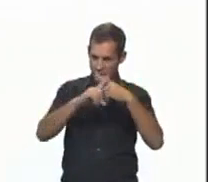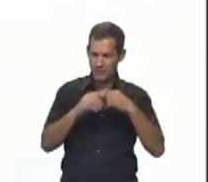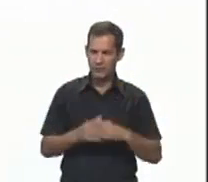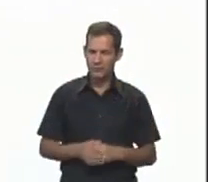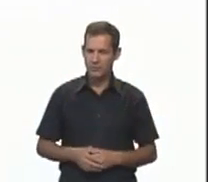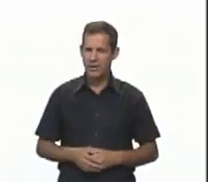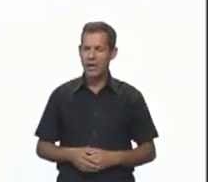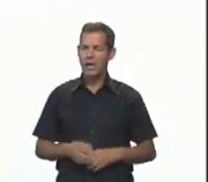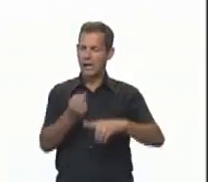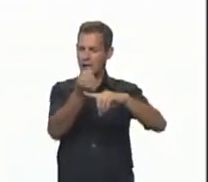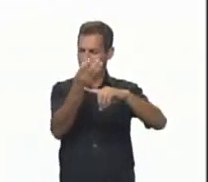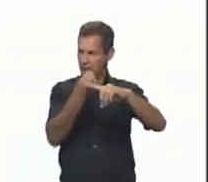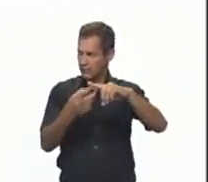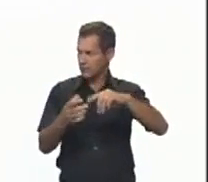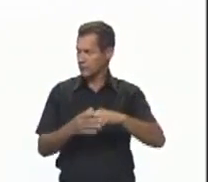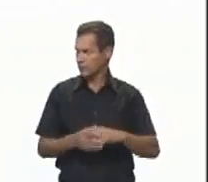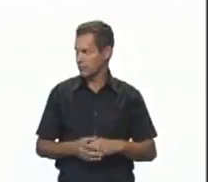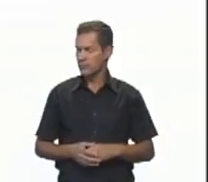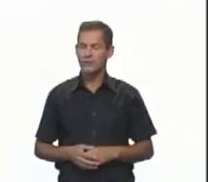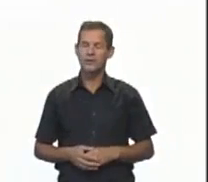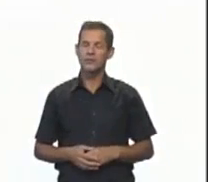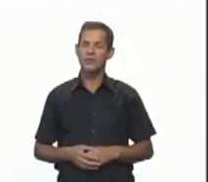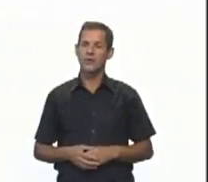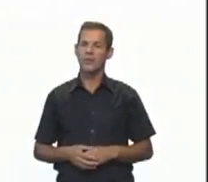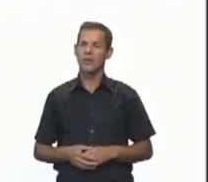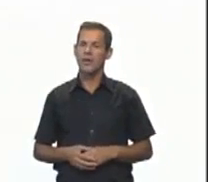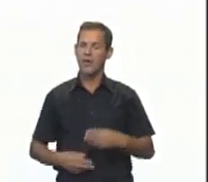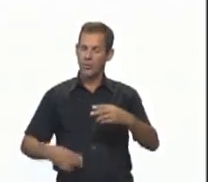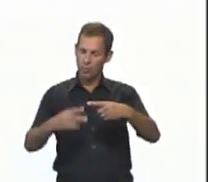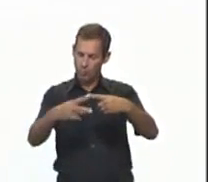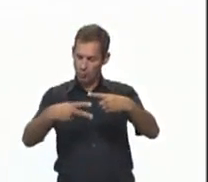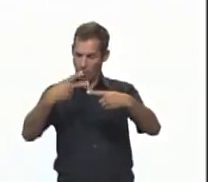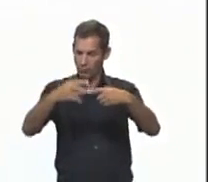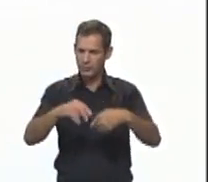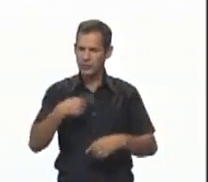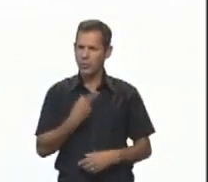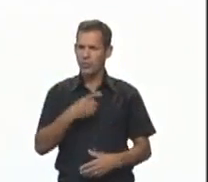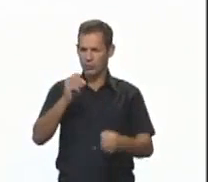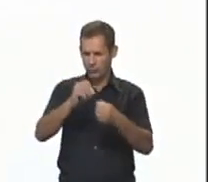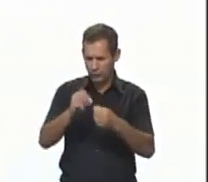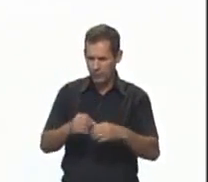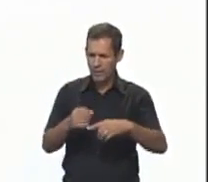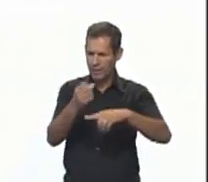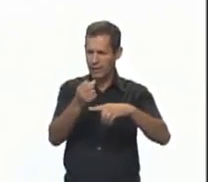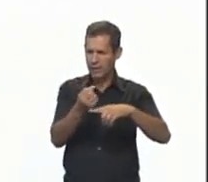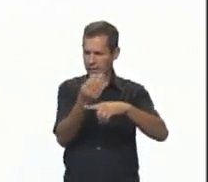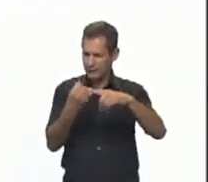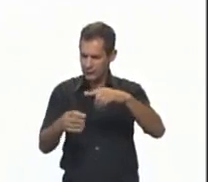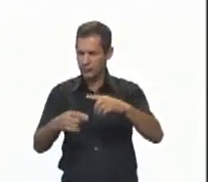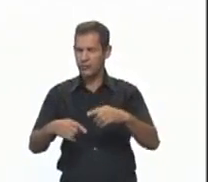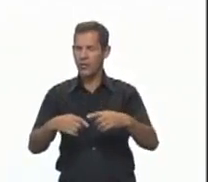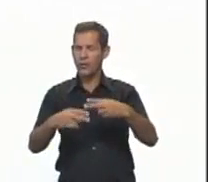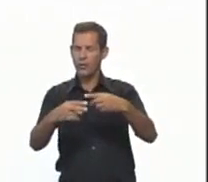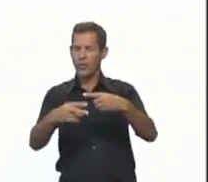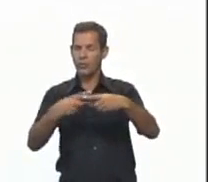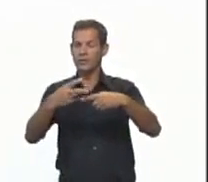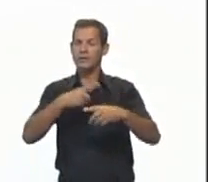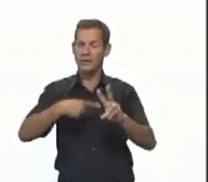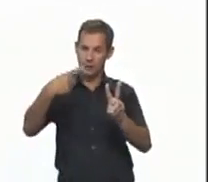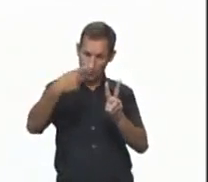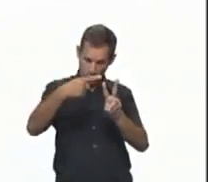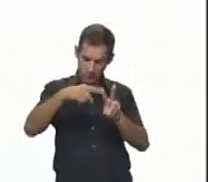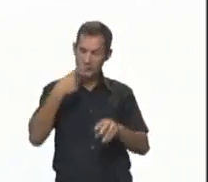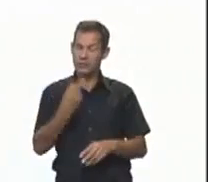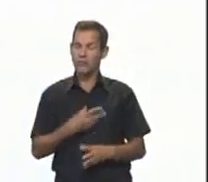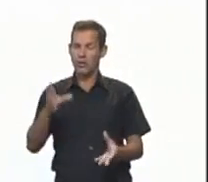multiplica a função ao quadrado. Quando a gente vai fazer essa função ao quadrado, nós temos que ela é uma raiz. É